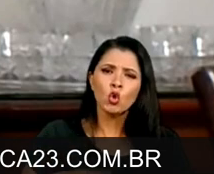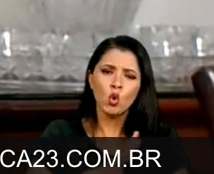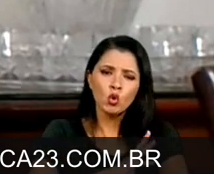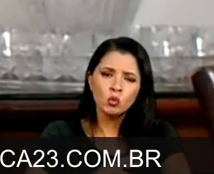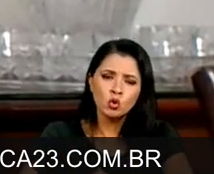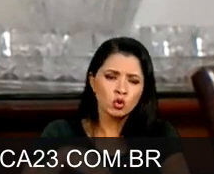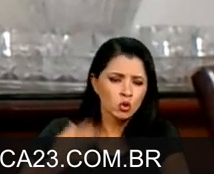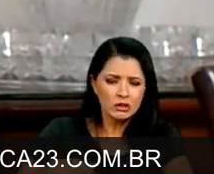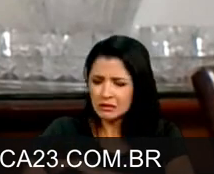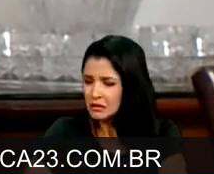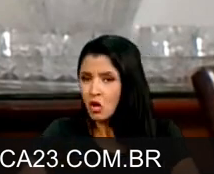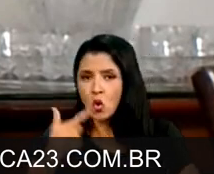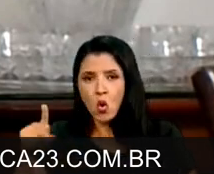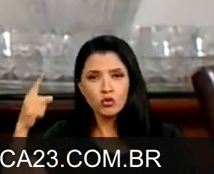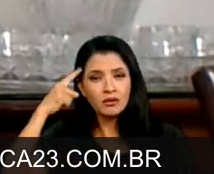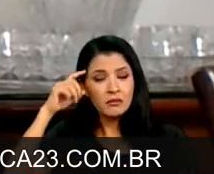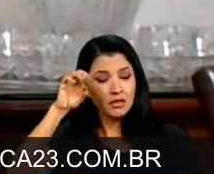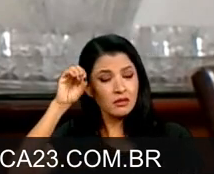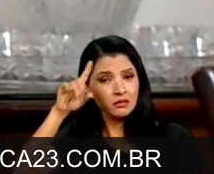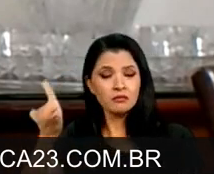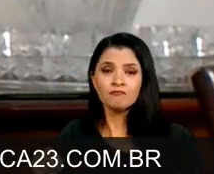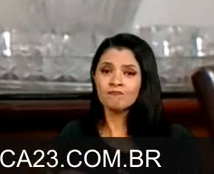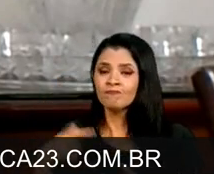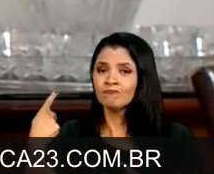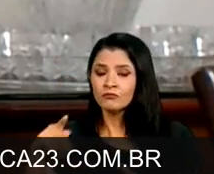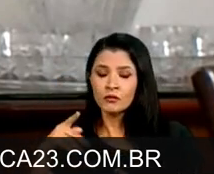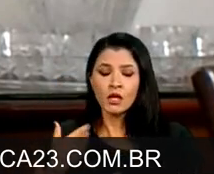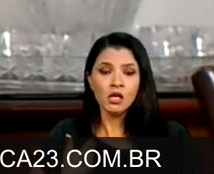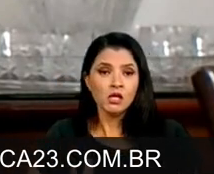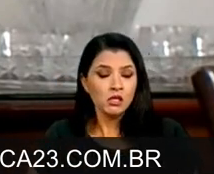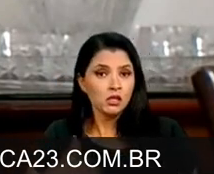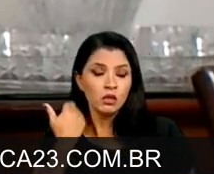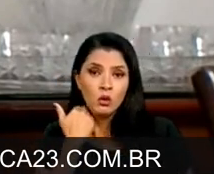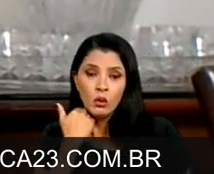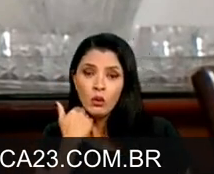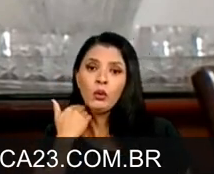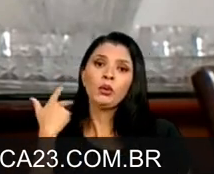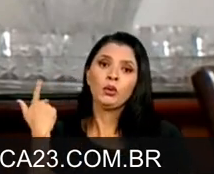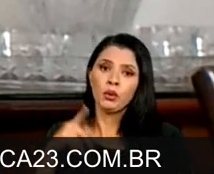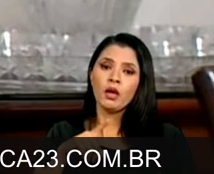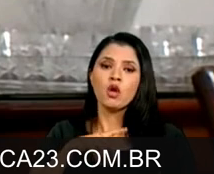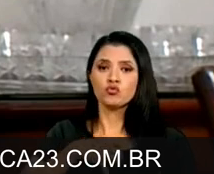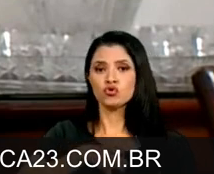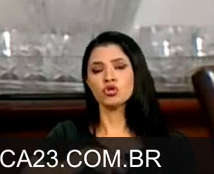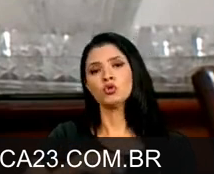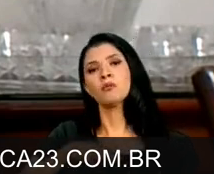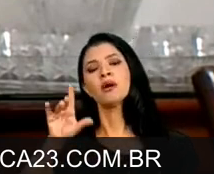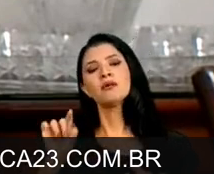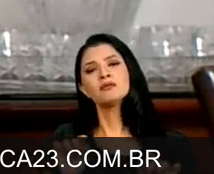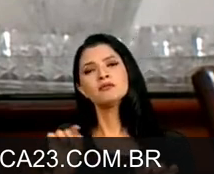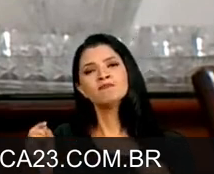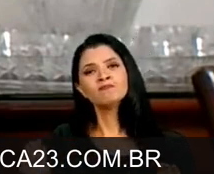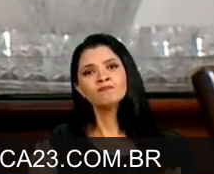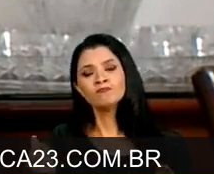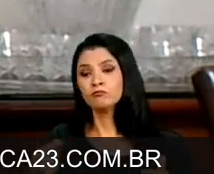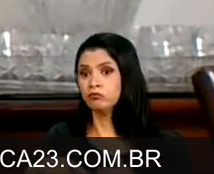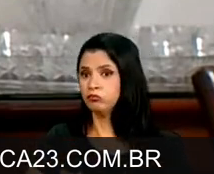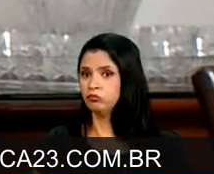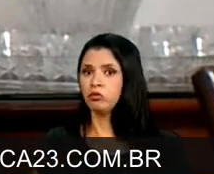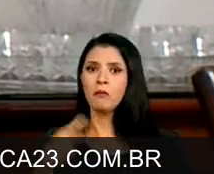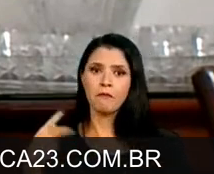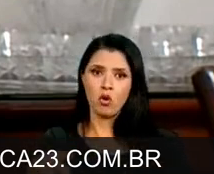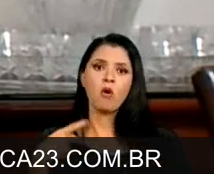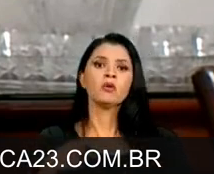outros têm muita dor de cabeça, têm a síndrome da fadiga crônica, que é uma forma mais aguda